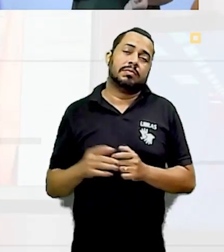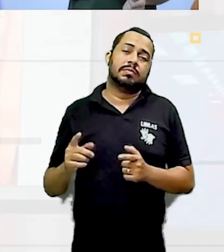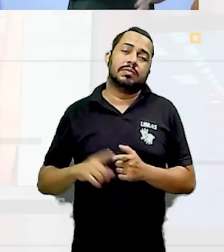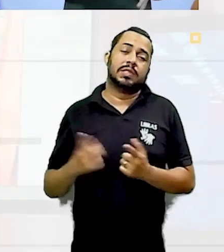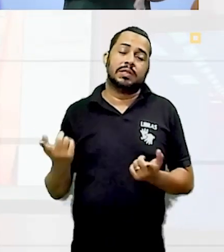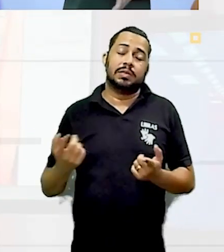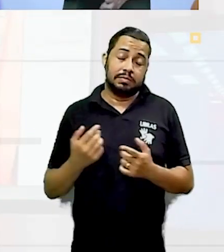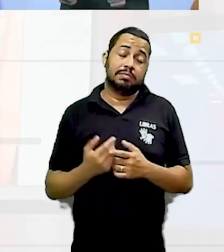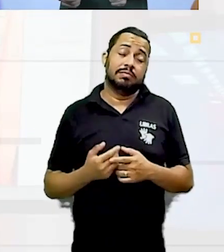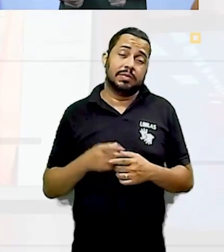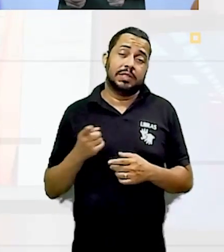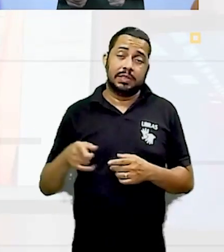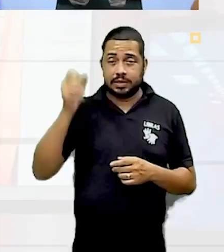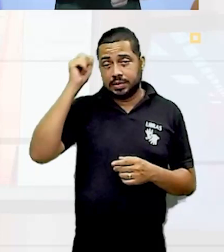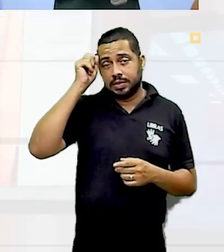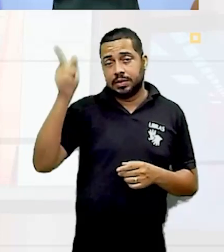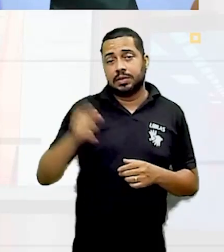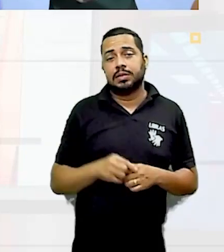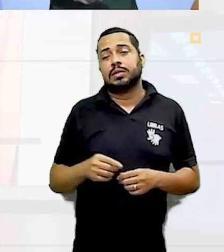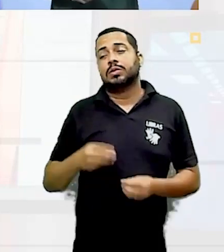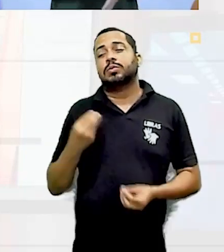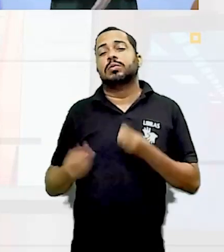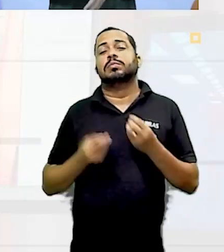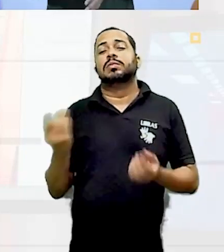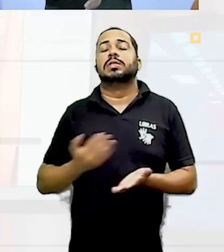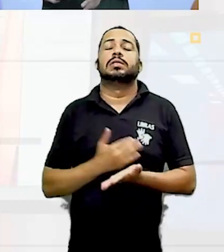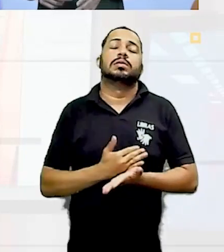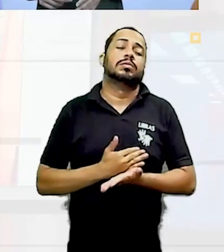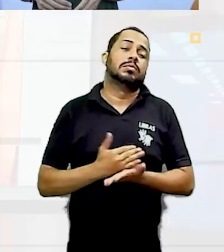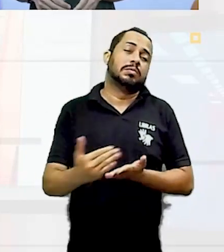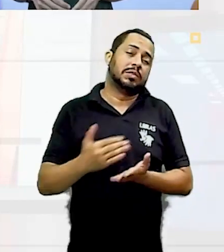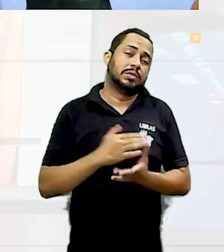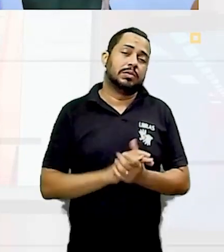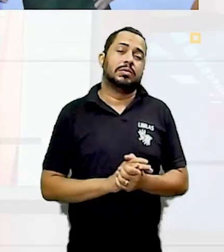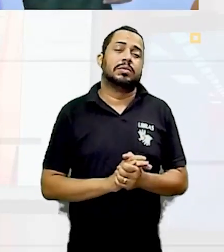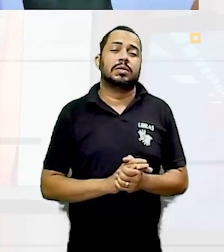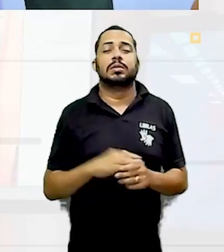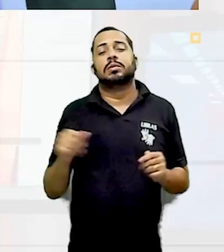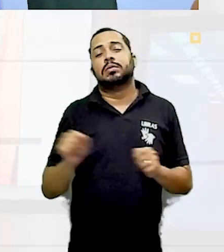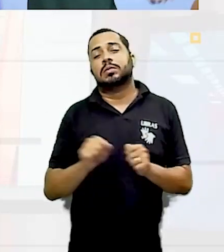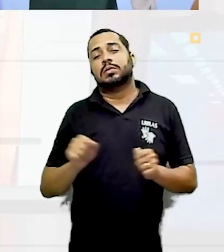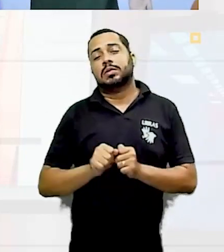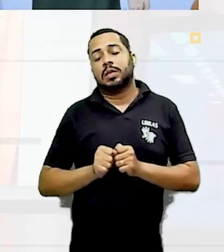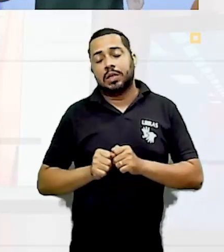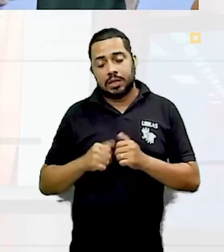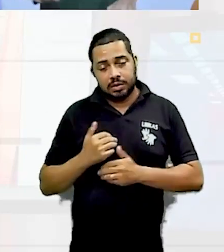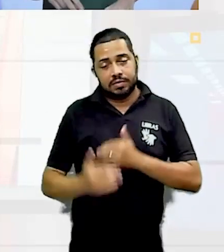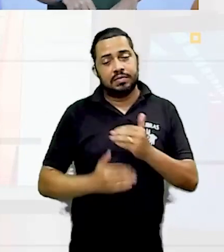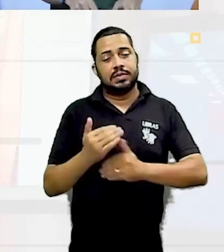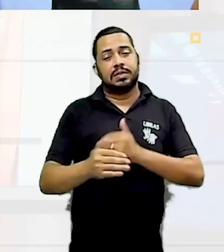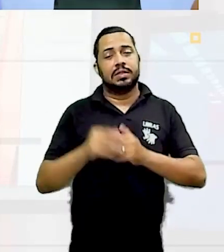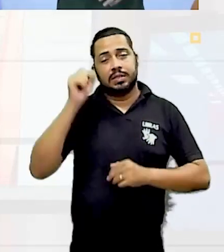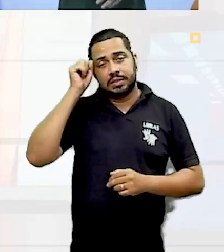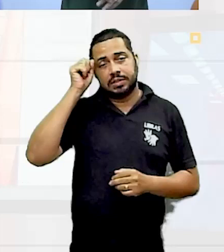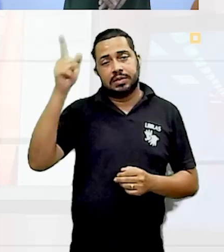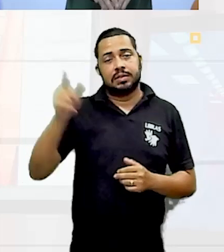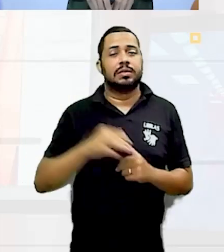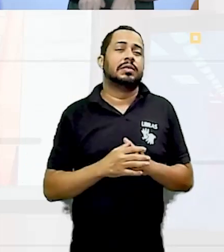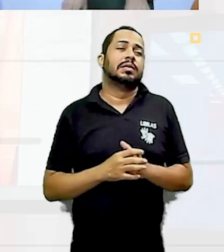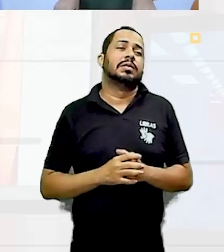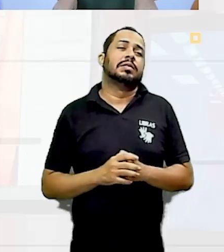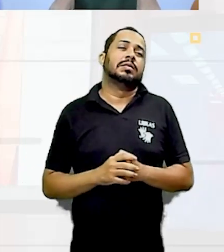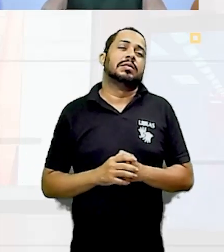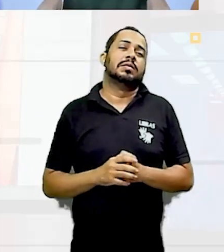Mas, tá, essa é a ideia. Quando foi que a gente começou a produzir, a avançar essa ideia